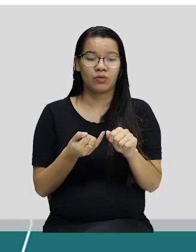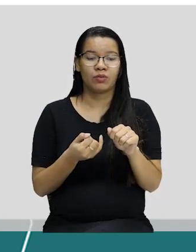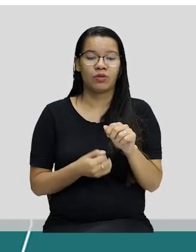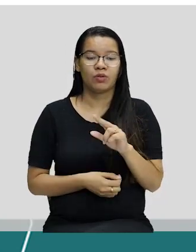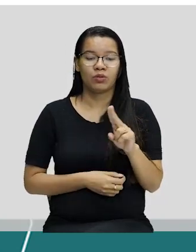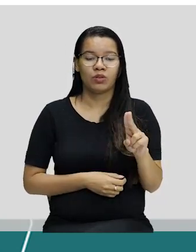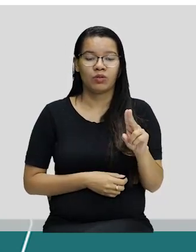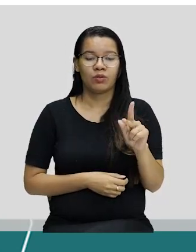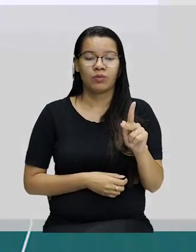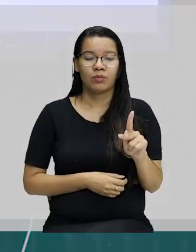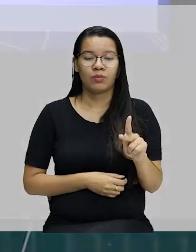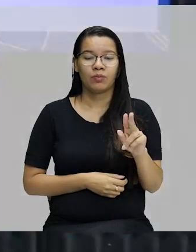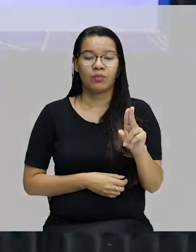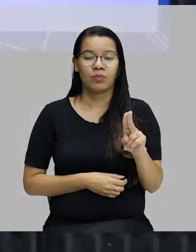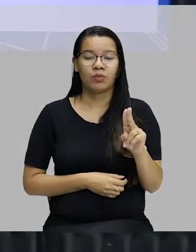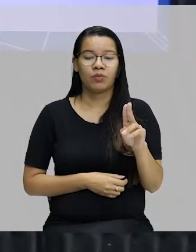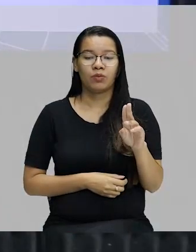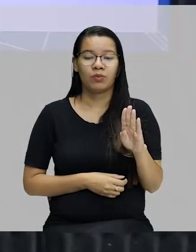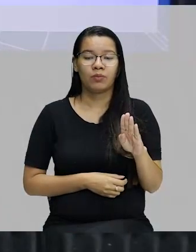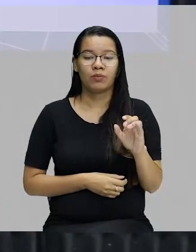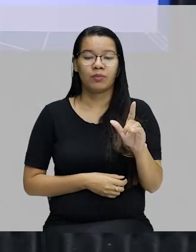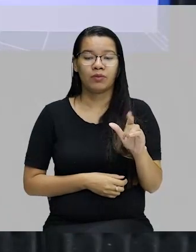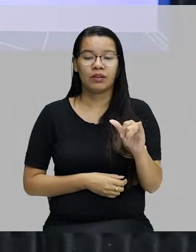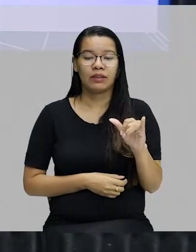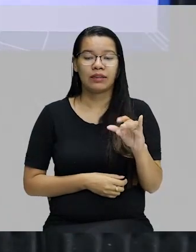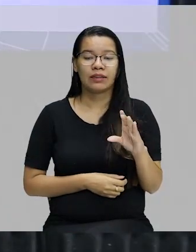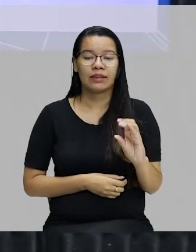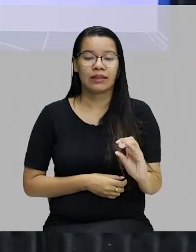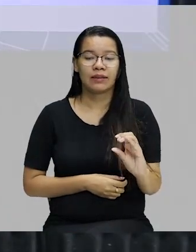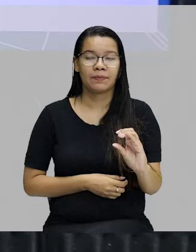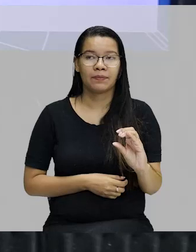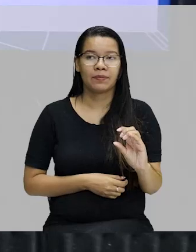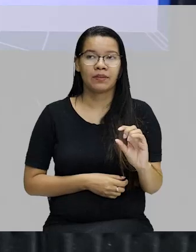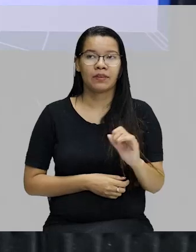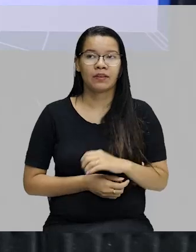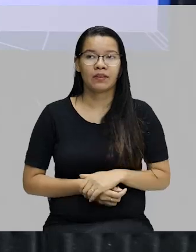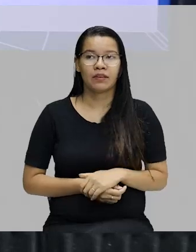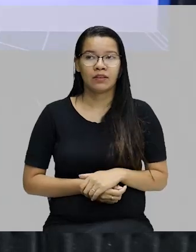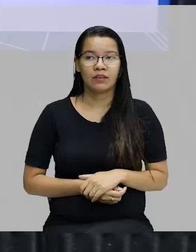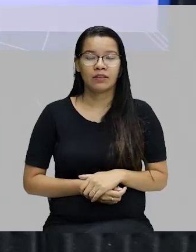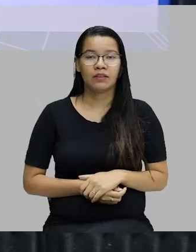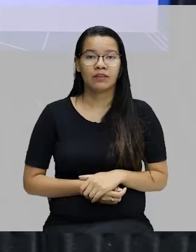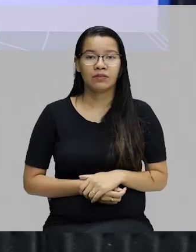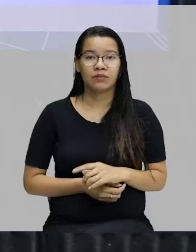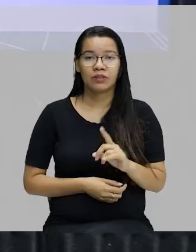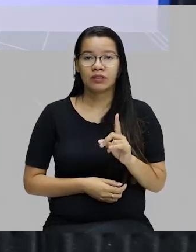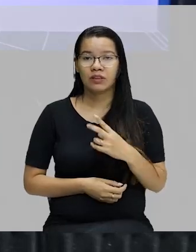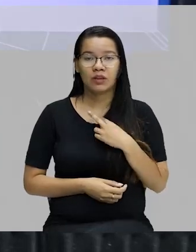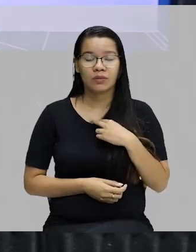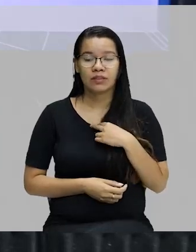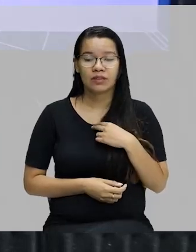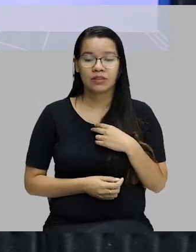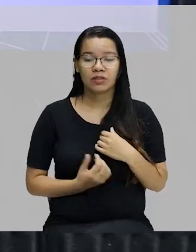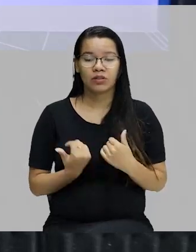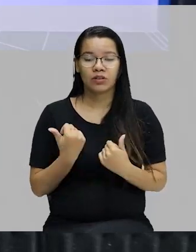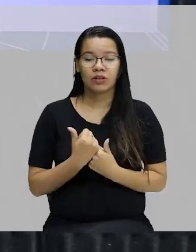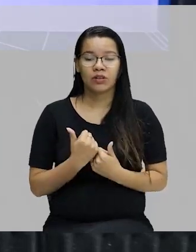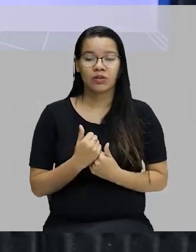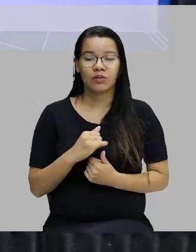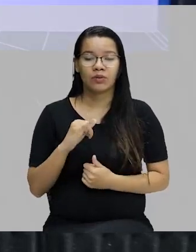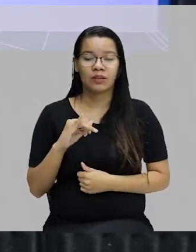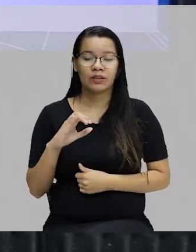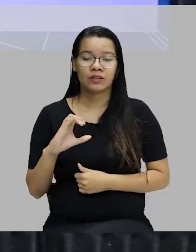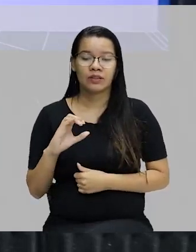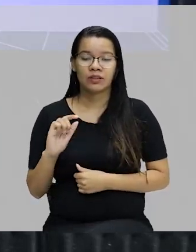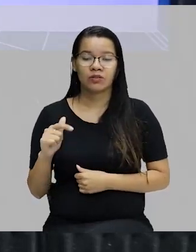inglês, falando publicamente, seria publicly. Então, direto com LY, sem trocar o IC. Nos outros